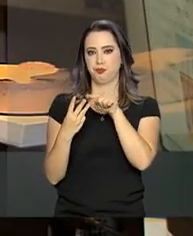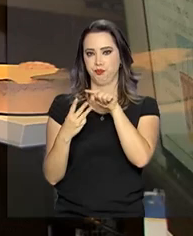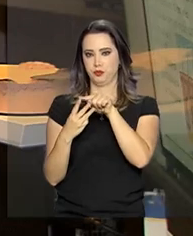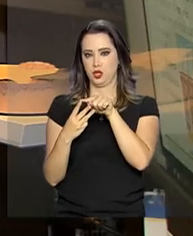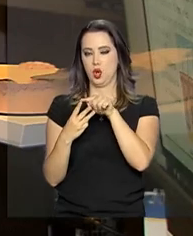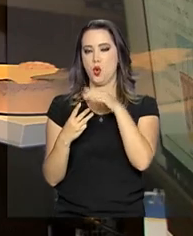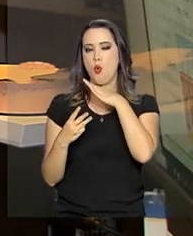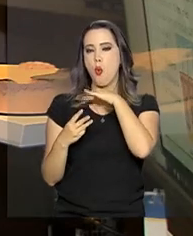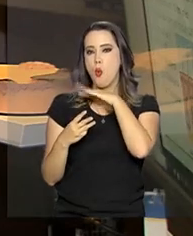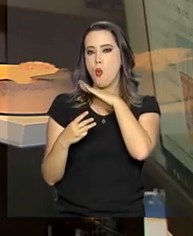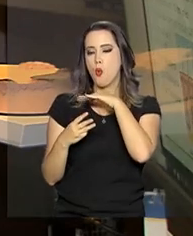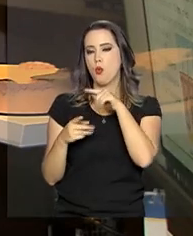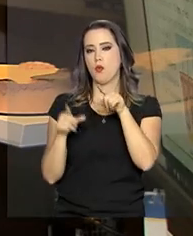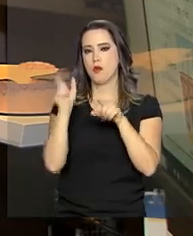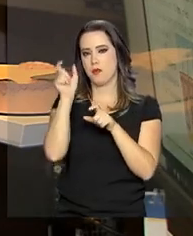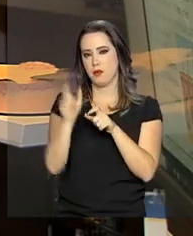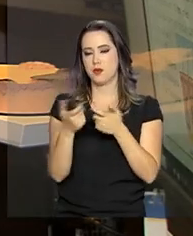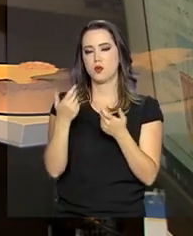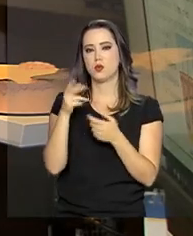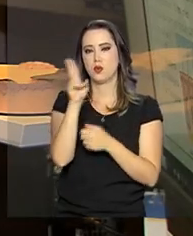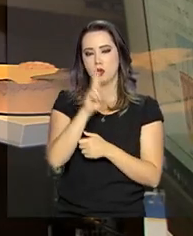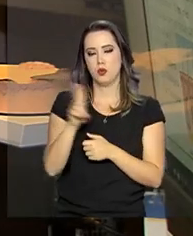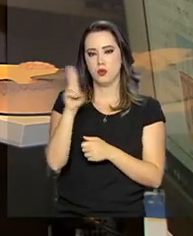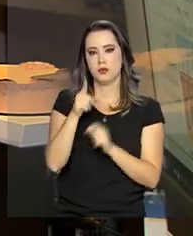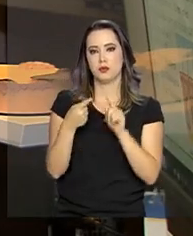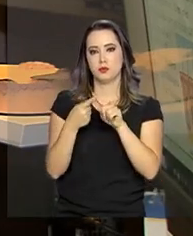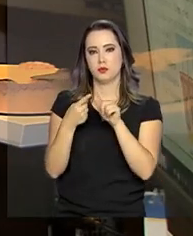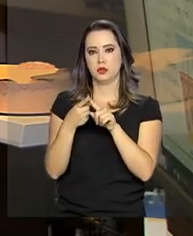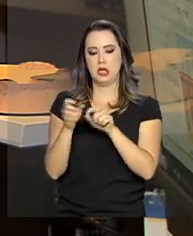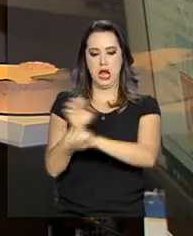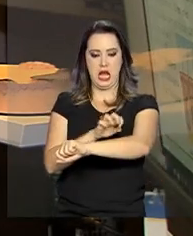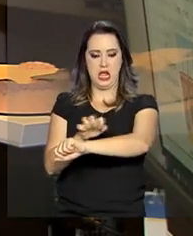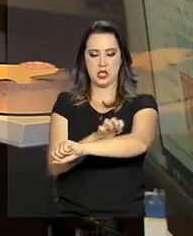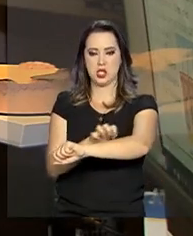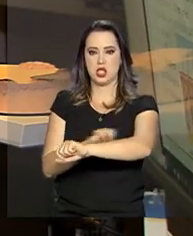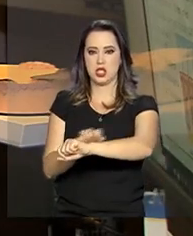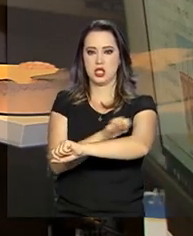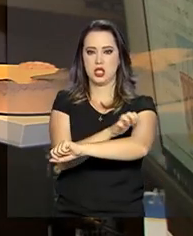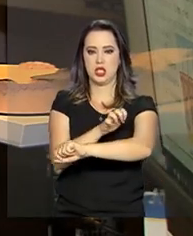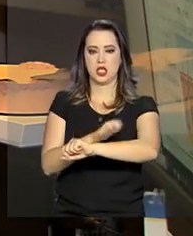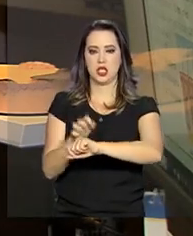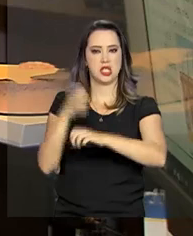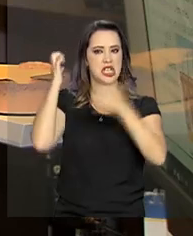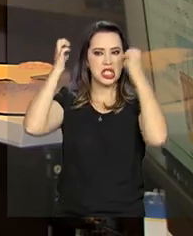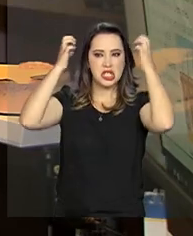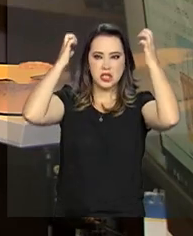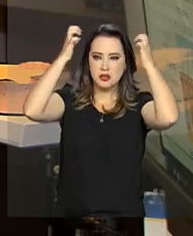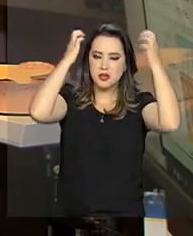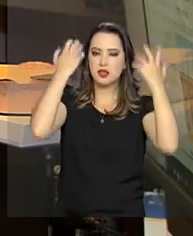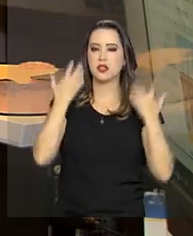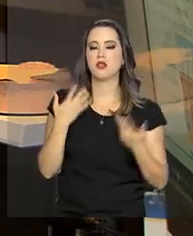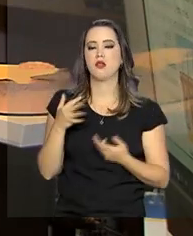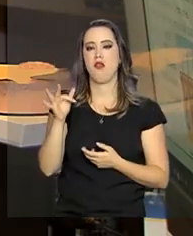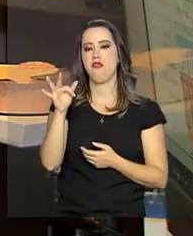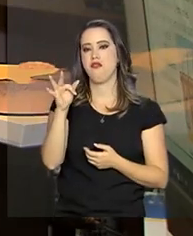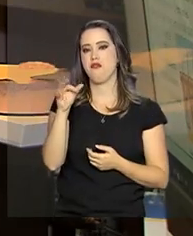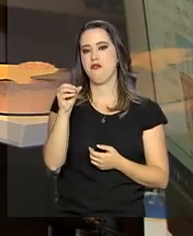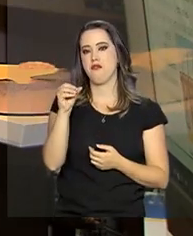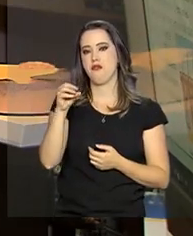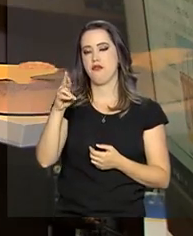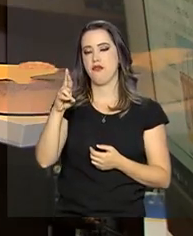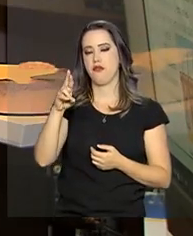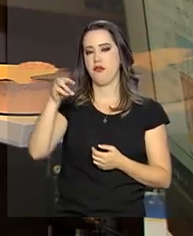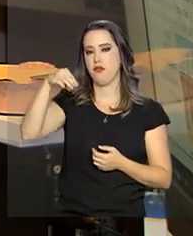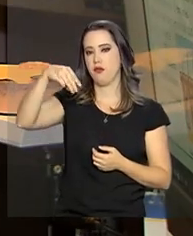pode ocasionar numa cliente seria uma alergia, a dermatite de contato pelo formol. O